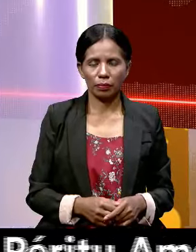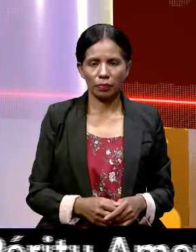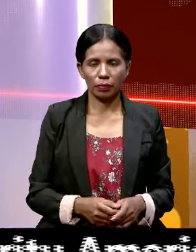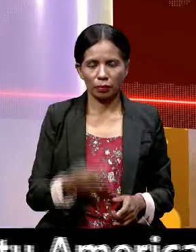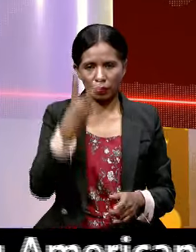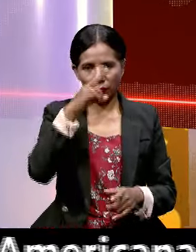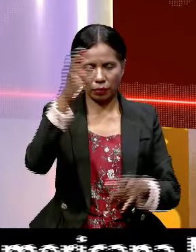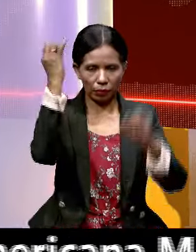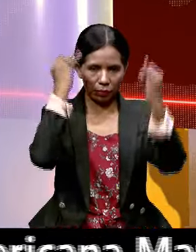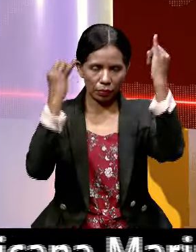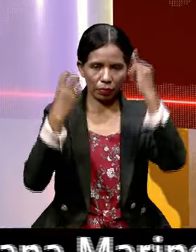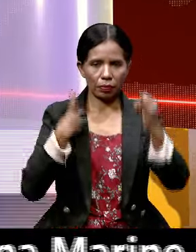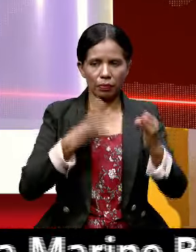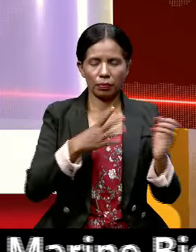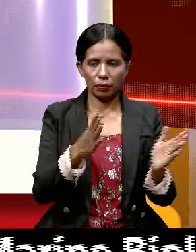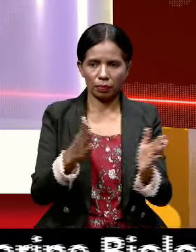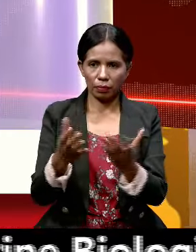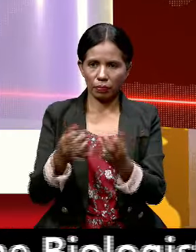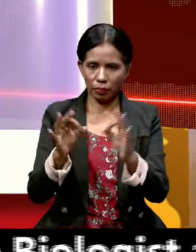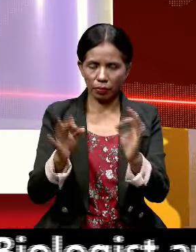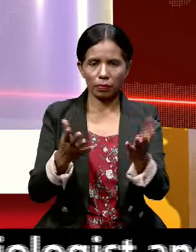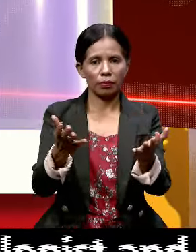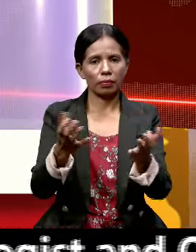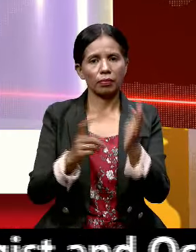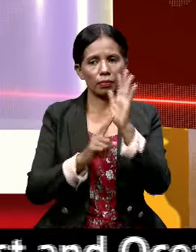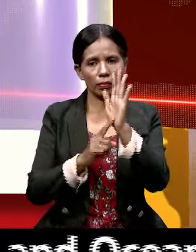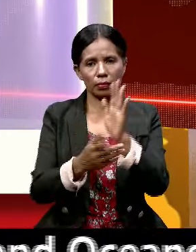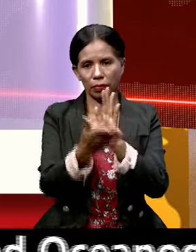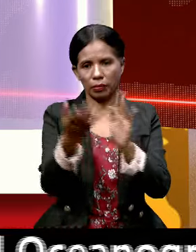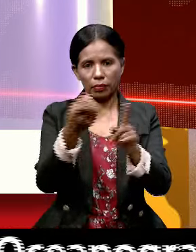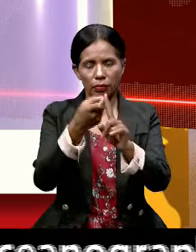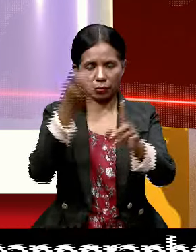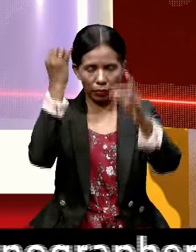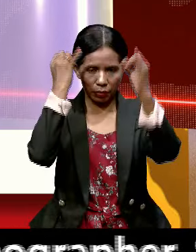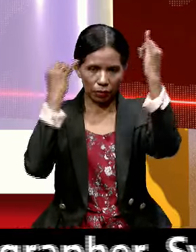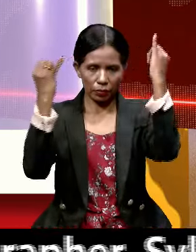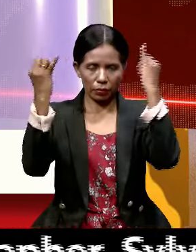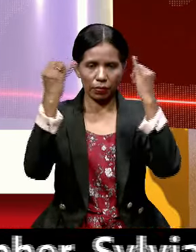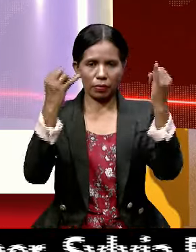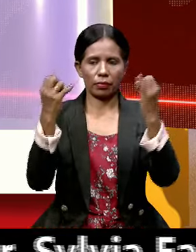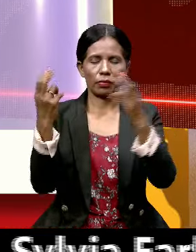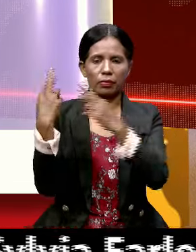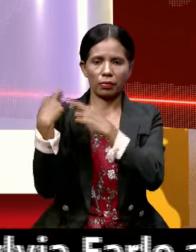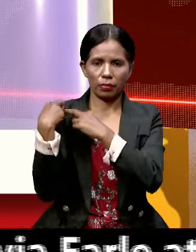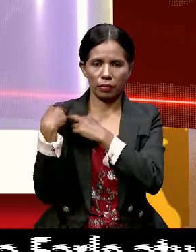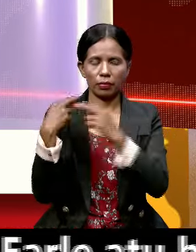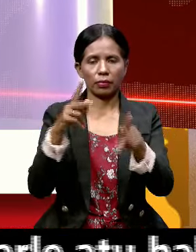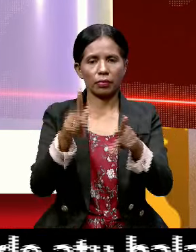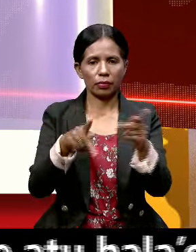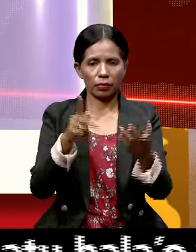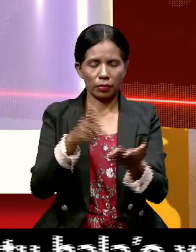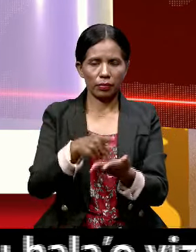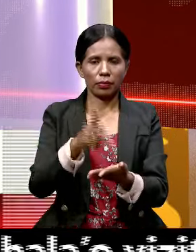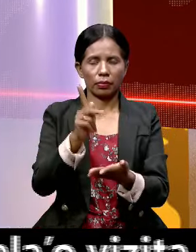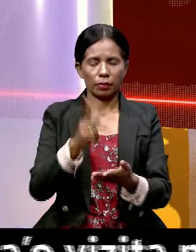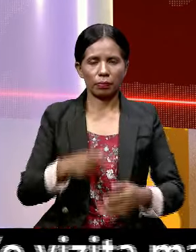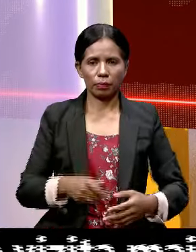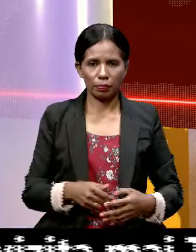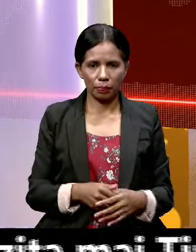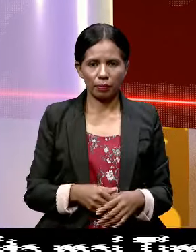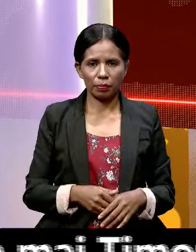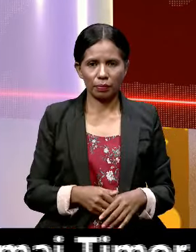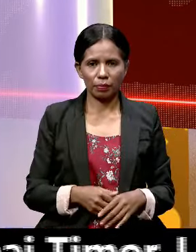Telespectadores, turma ita kompanyi infomersial balung lebih ame preparau na, nuha karek informa baita bot sira katak, kontrolis infomersial responsabilizasan